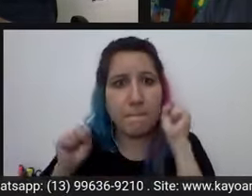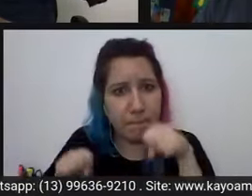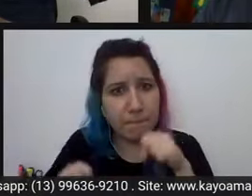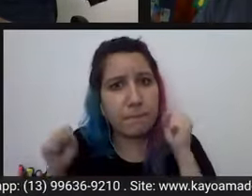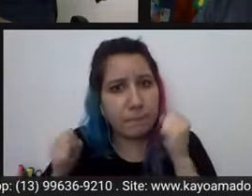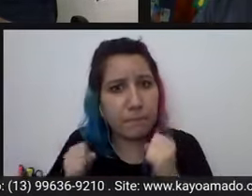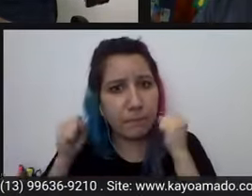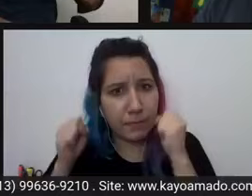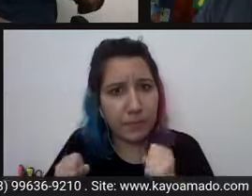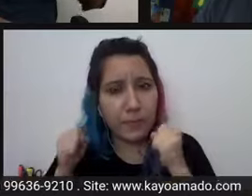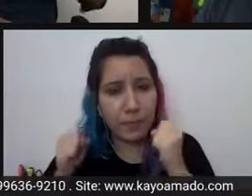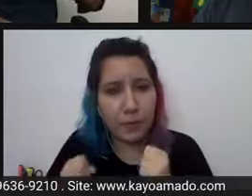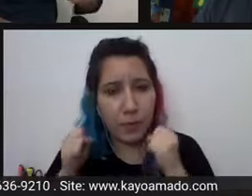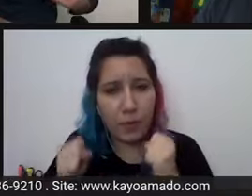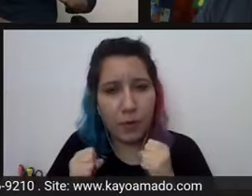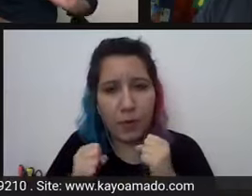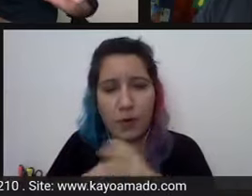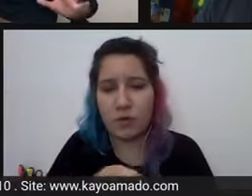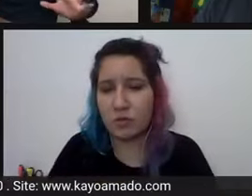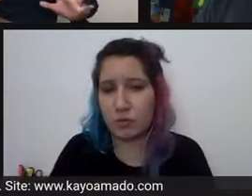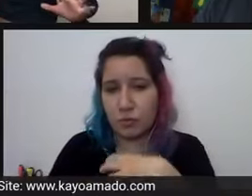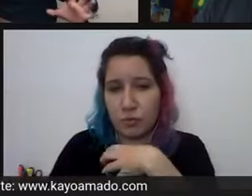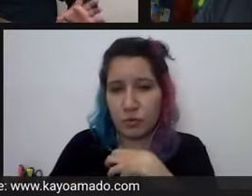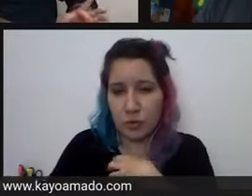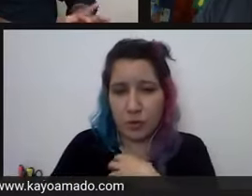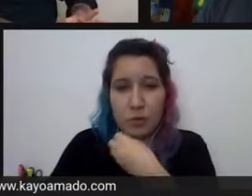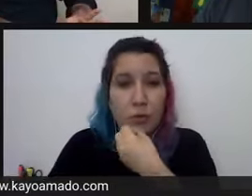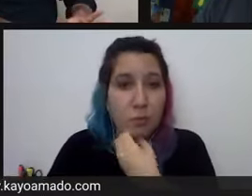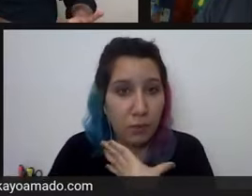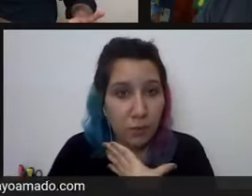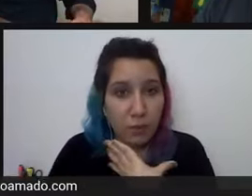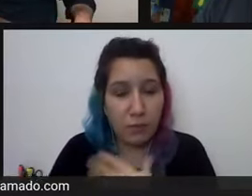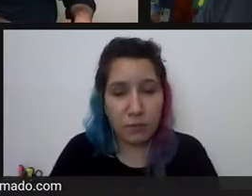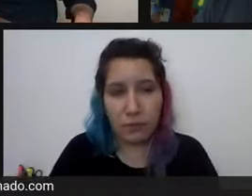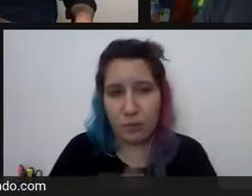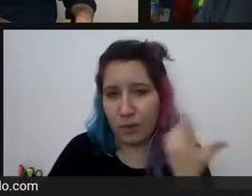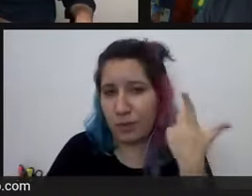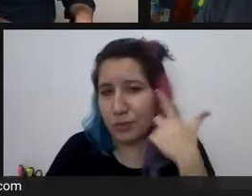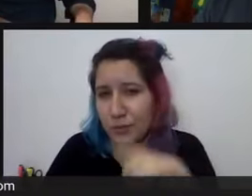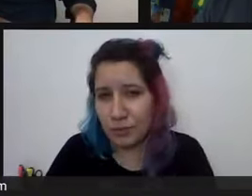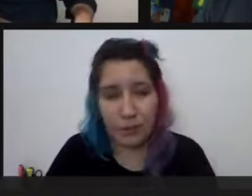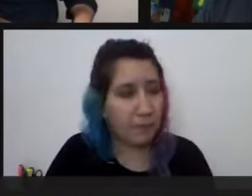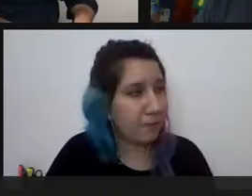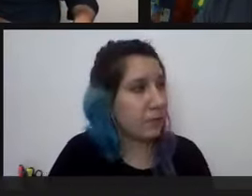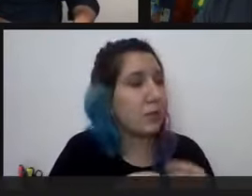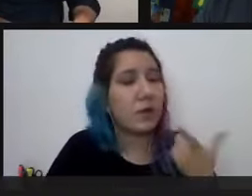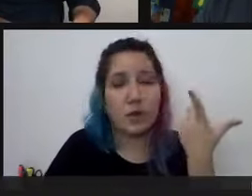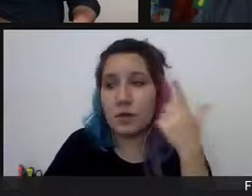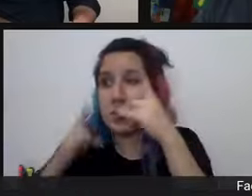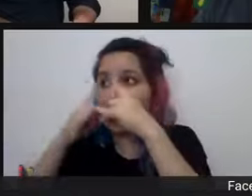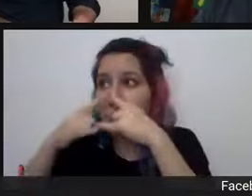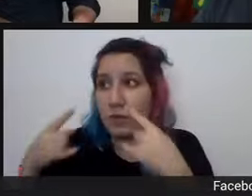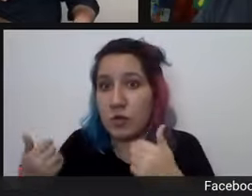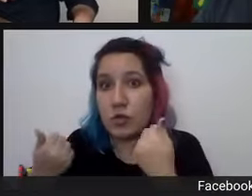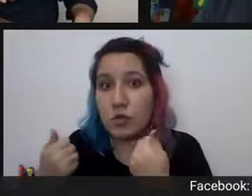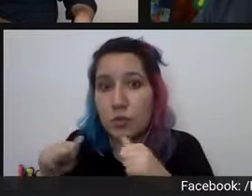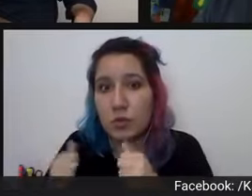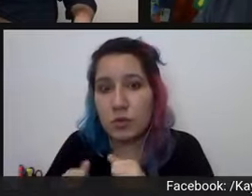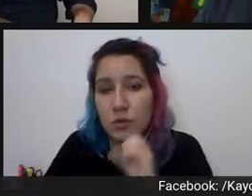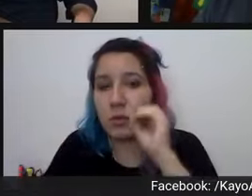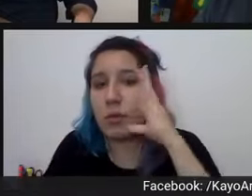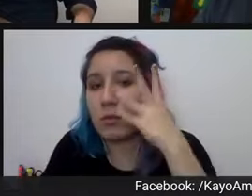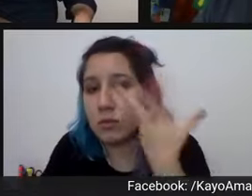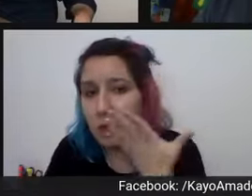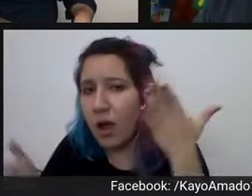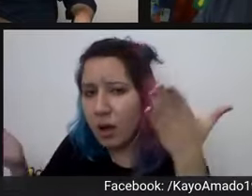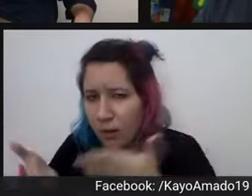Vicente funcionando de forma integrada. É isso que a gente quer, pessoal. São Vicente tem que funcionar.